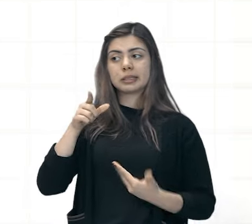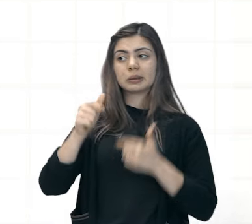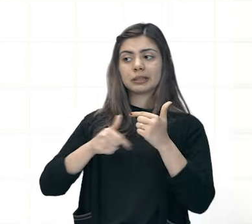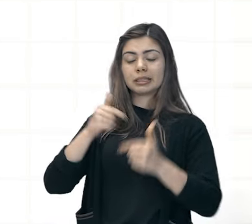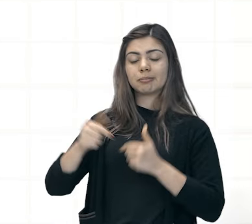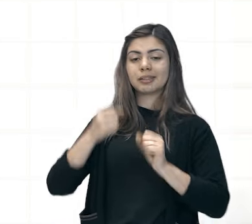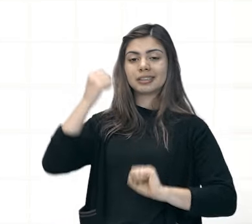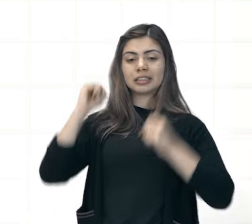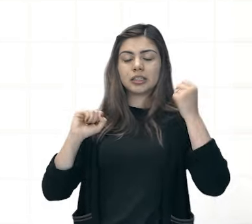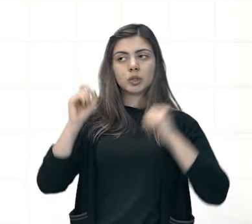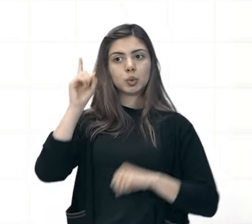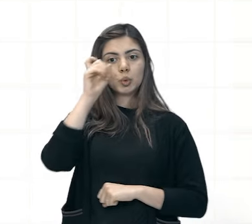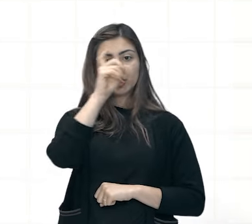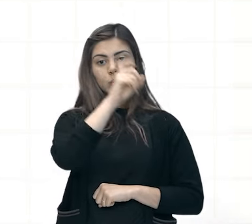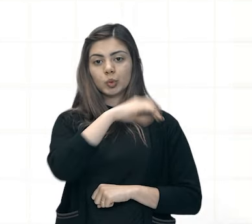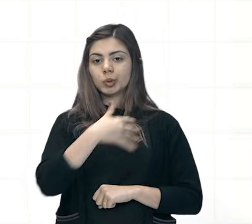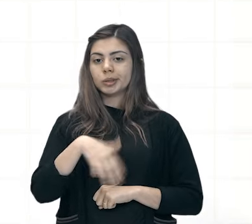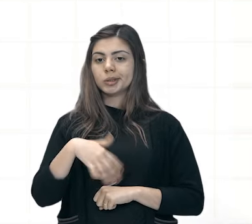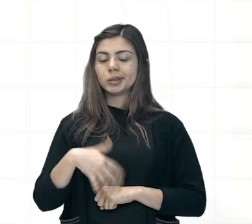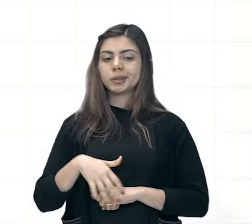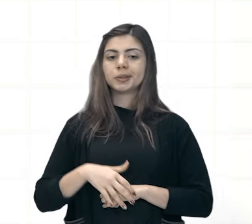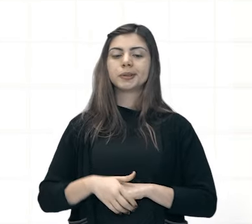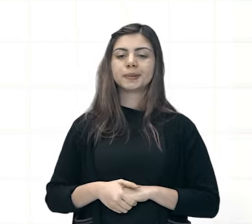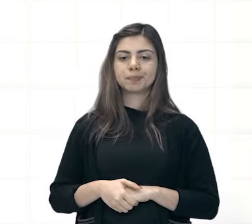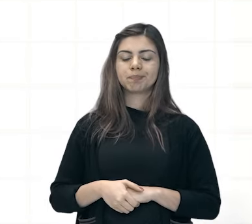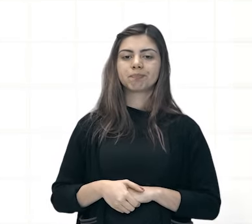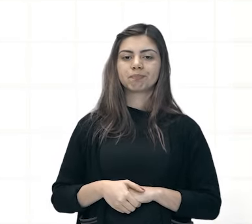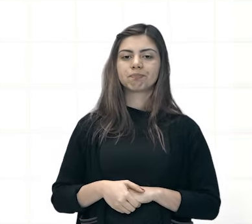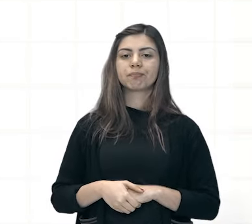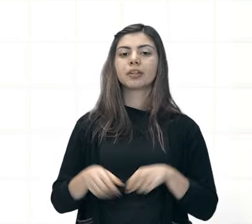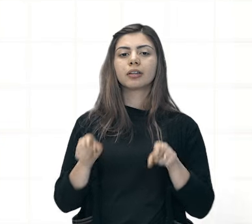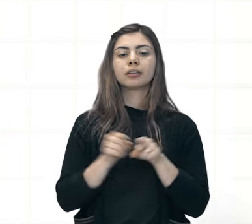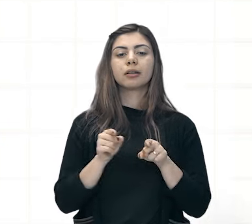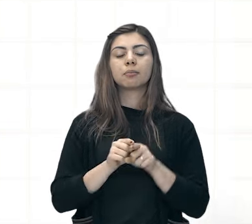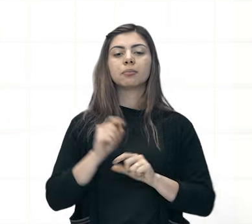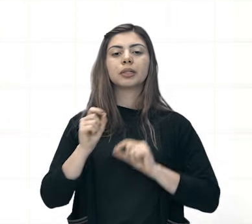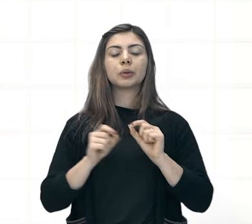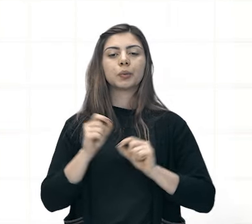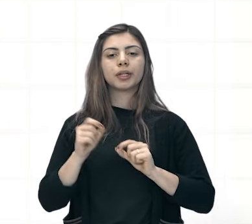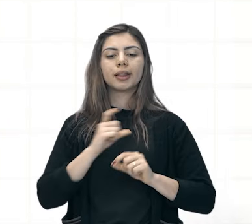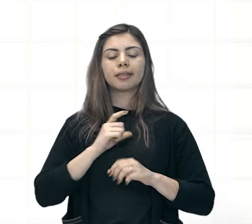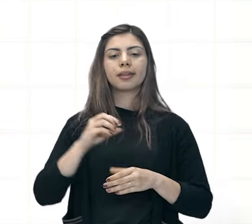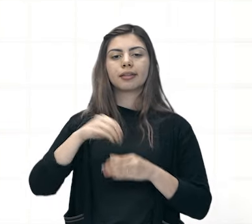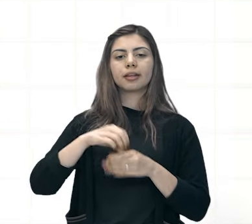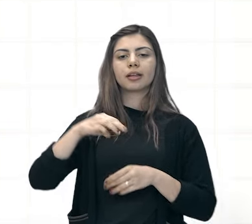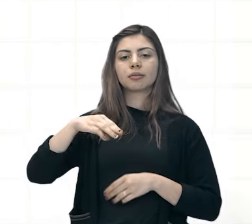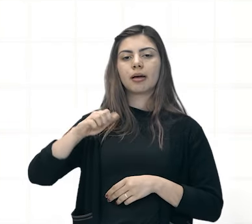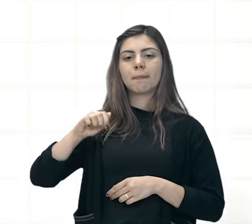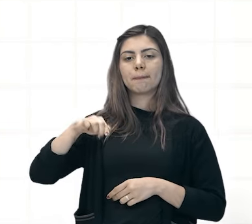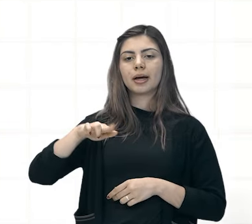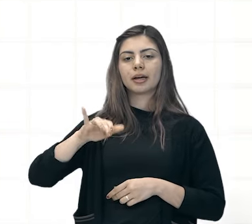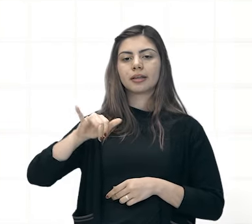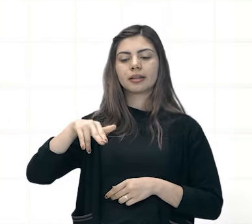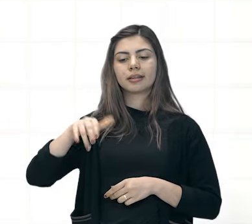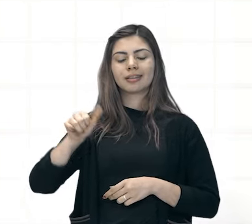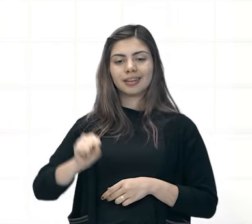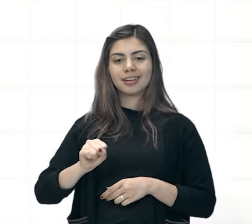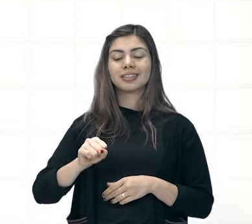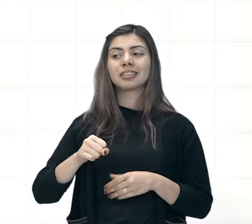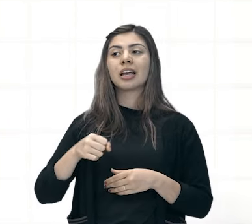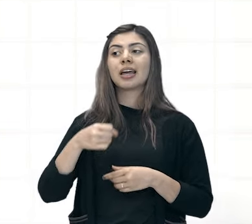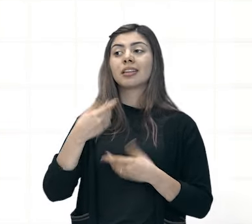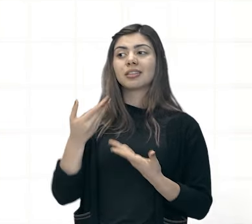difícil. Além disso, a gente vai ter as máquinas frequentemente provocando aí acidentes, porque elas